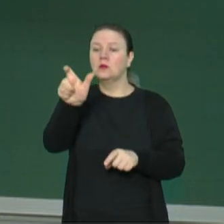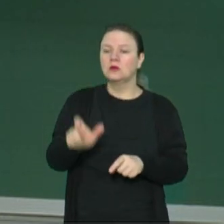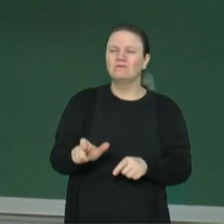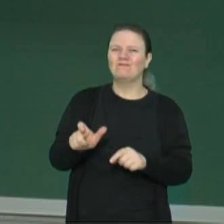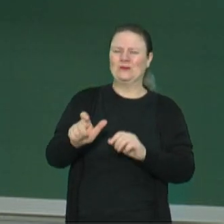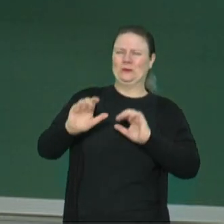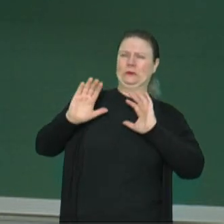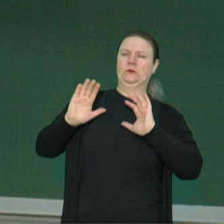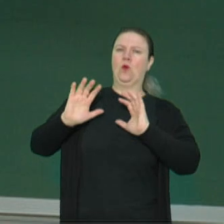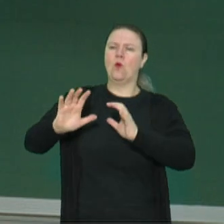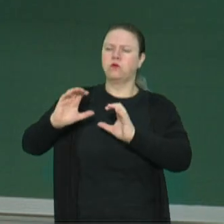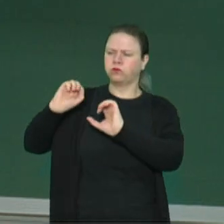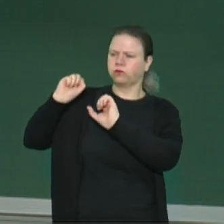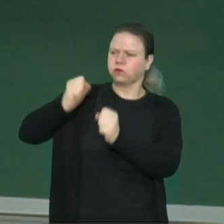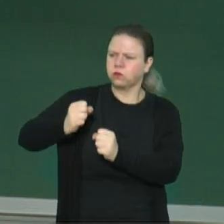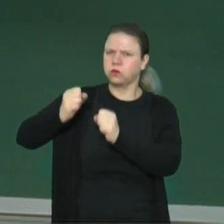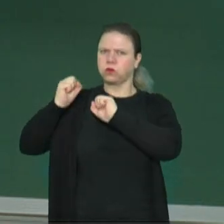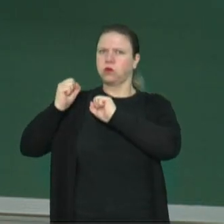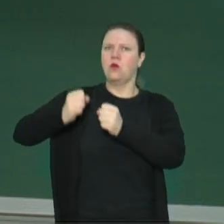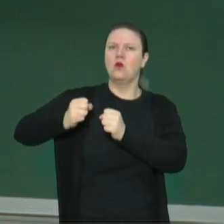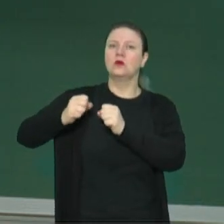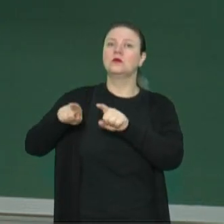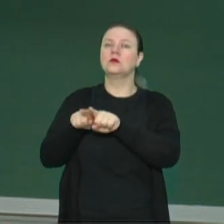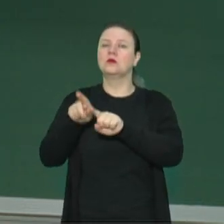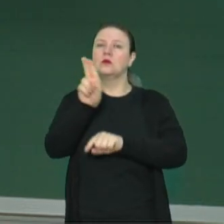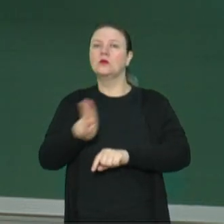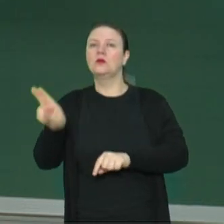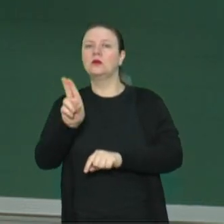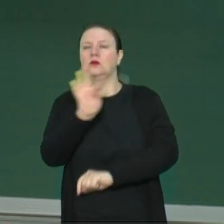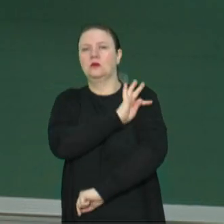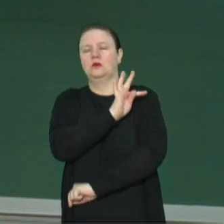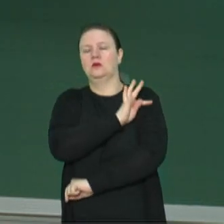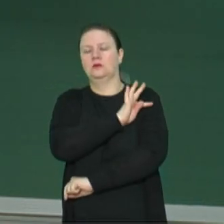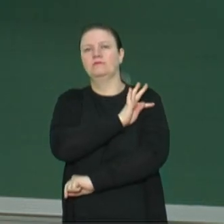aplicando em seu favor, né? Você vai utilizar a técnica dele